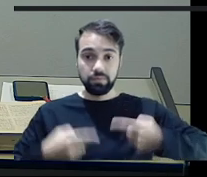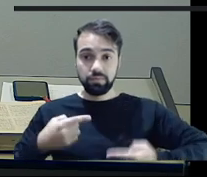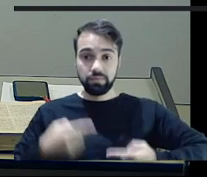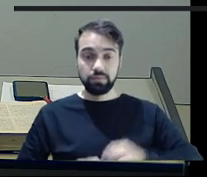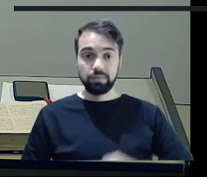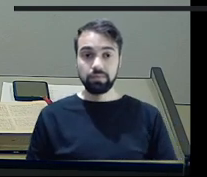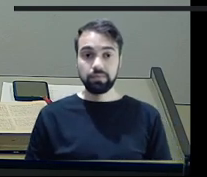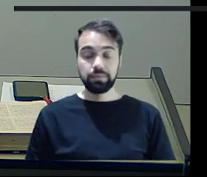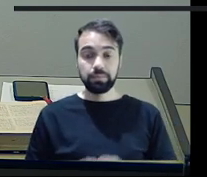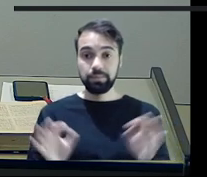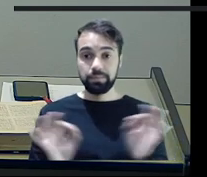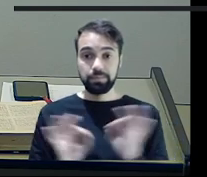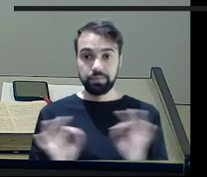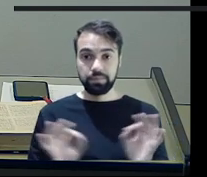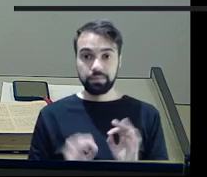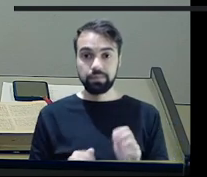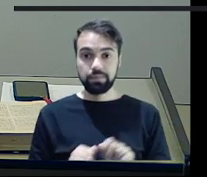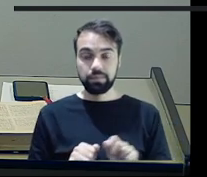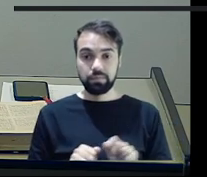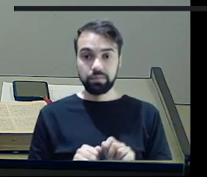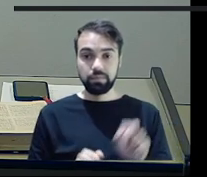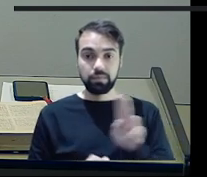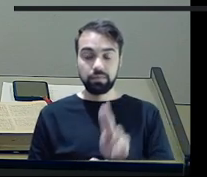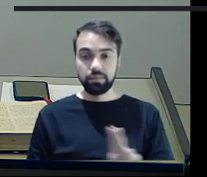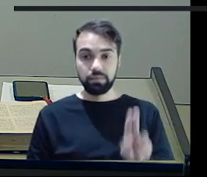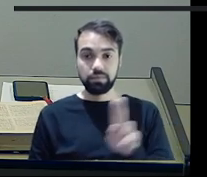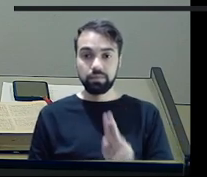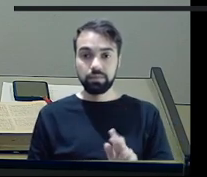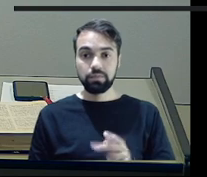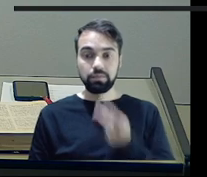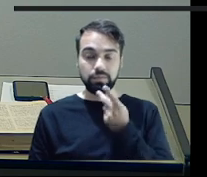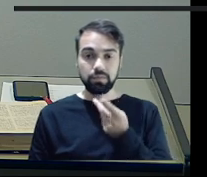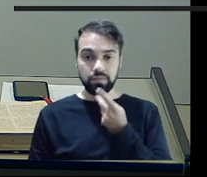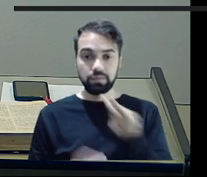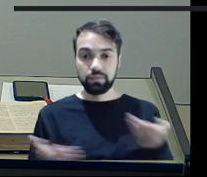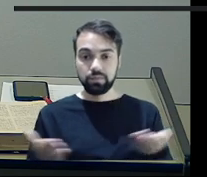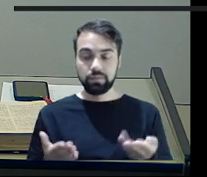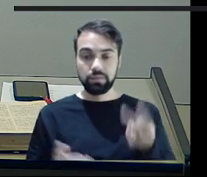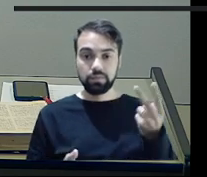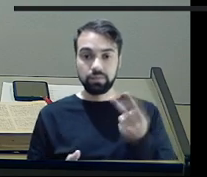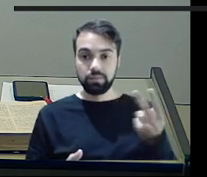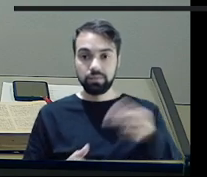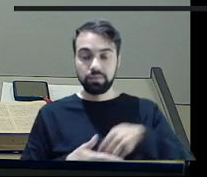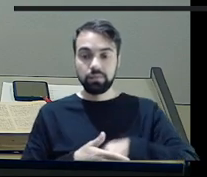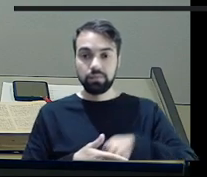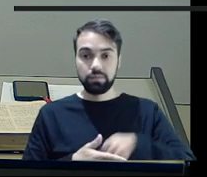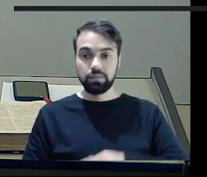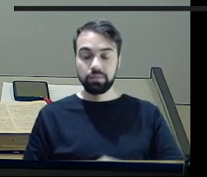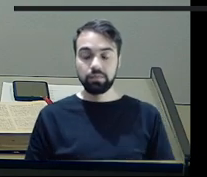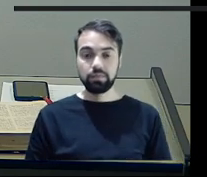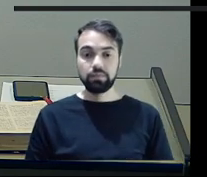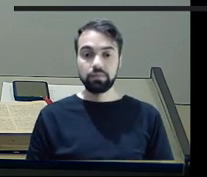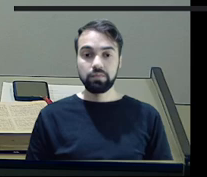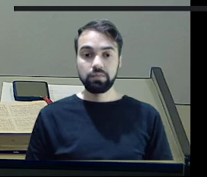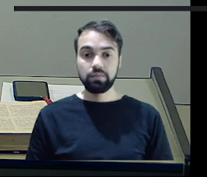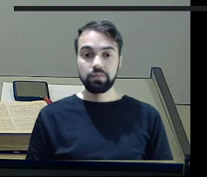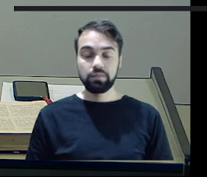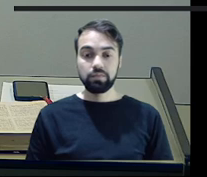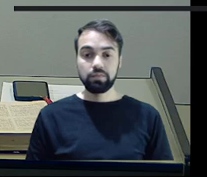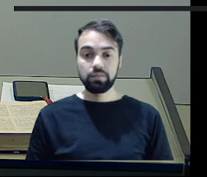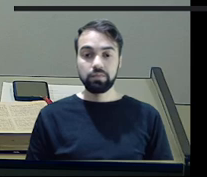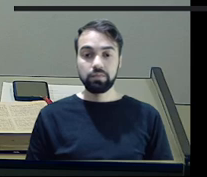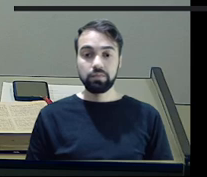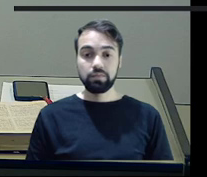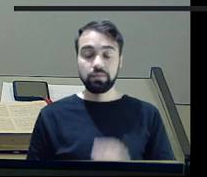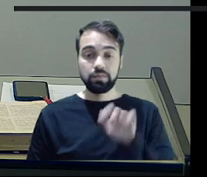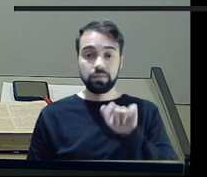Ninguém mais querendo fazer o uso da palavra, coloco em segunda votação. Está em segunda votação. Os que forem a